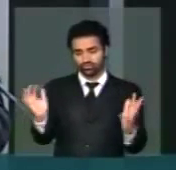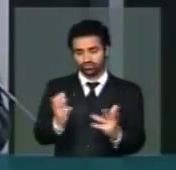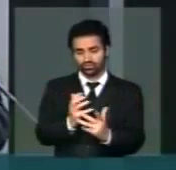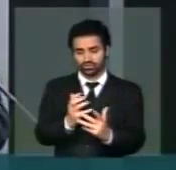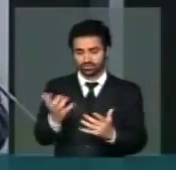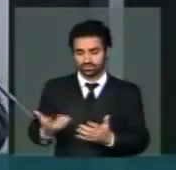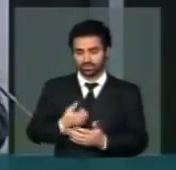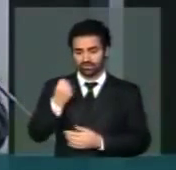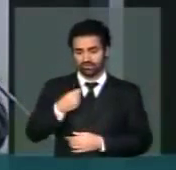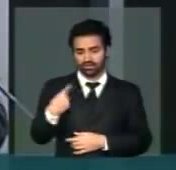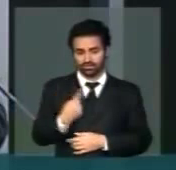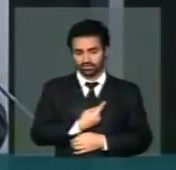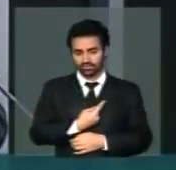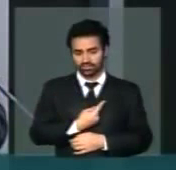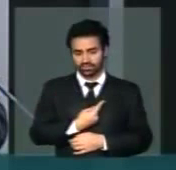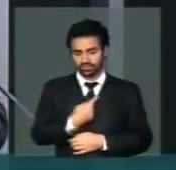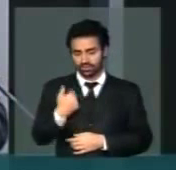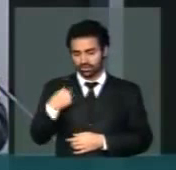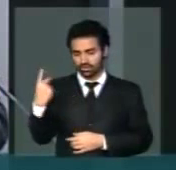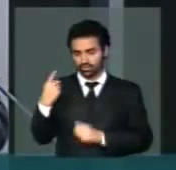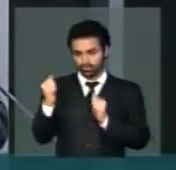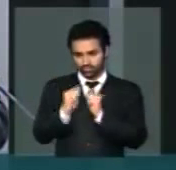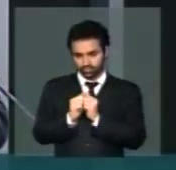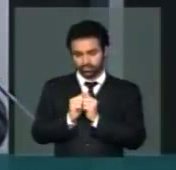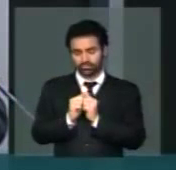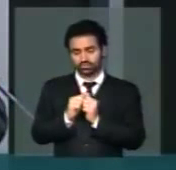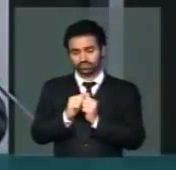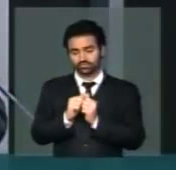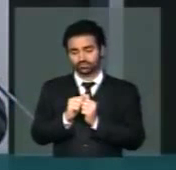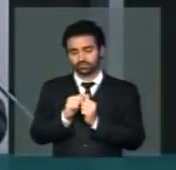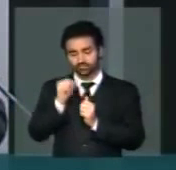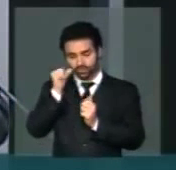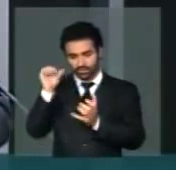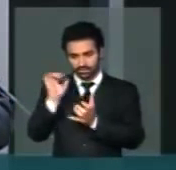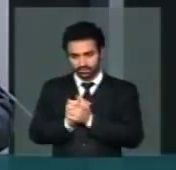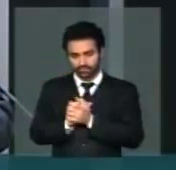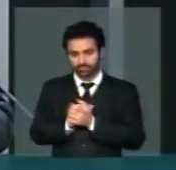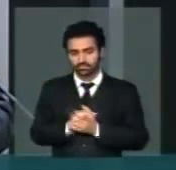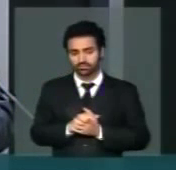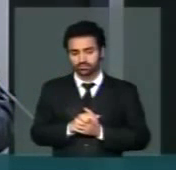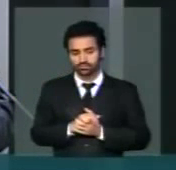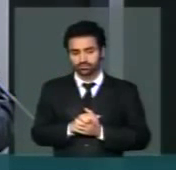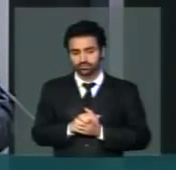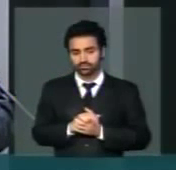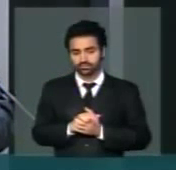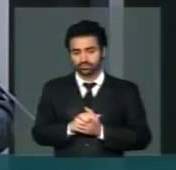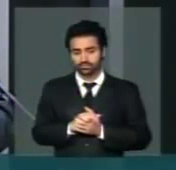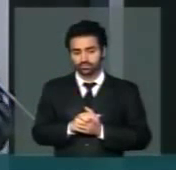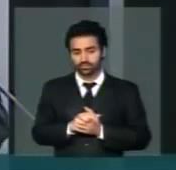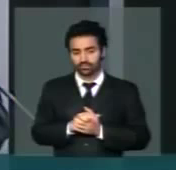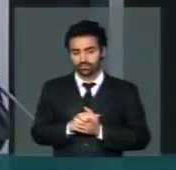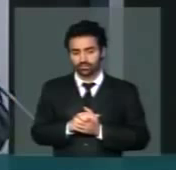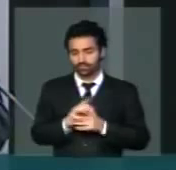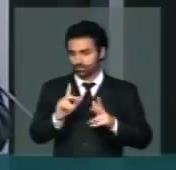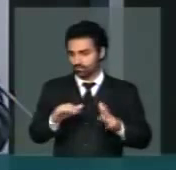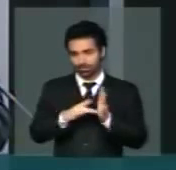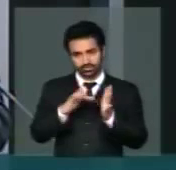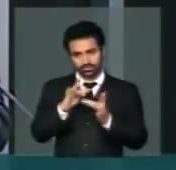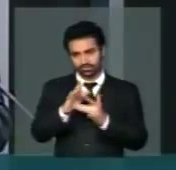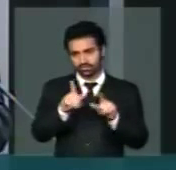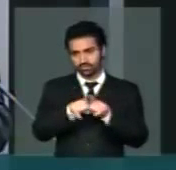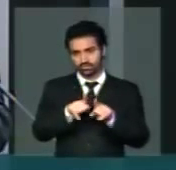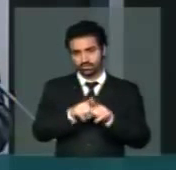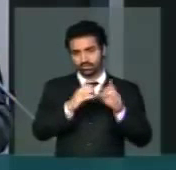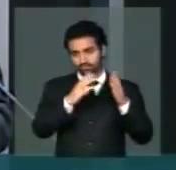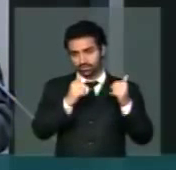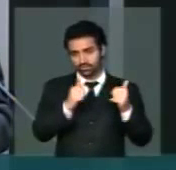salvar, eu e minha companheira. E nem Jesus pediu isso no Horto das Oliveiras, e teria